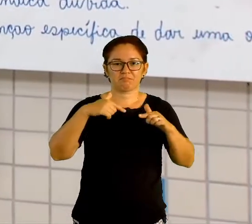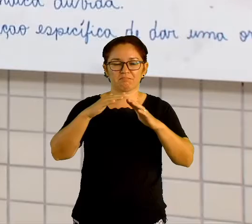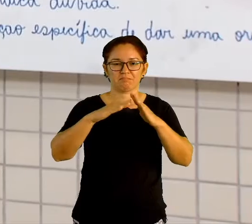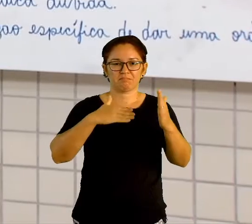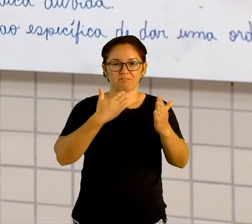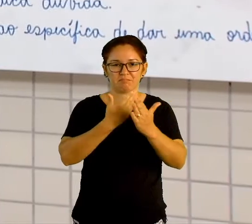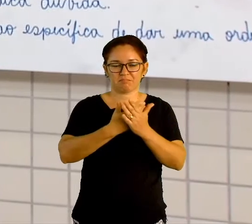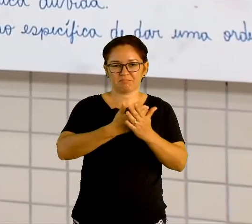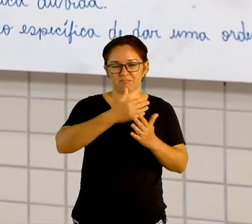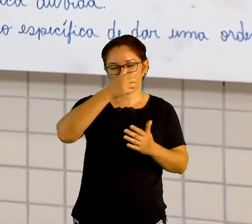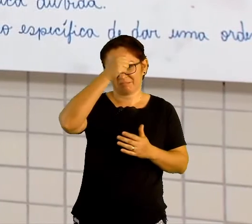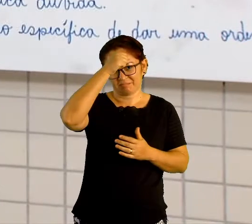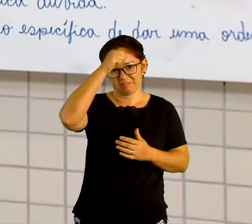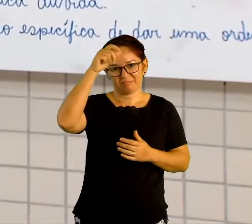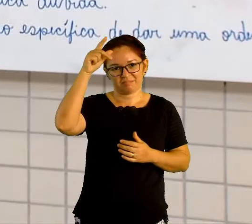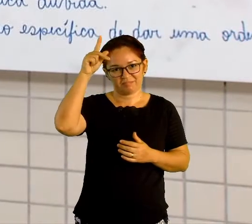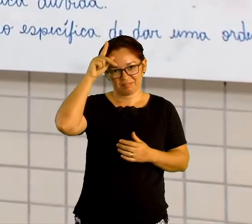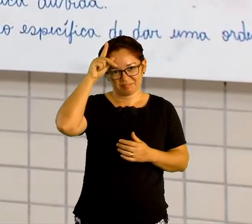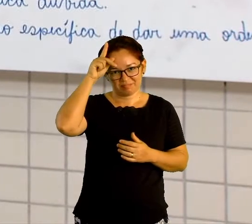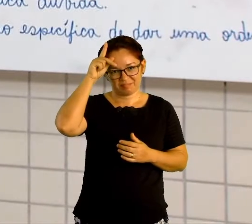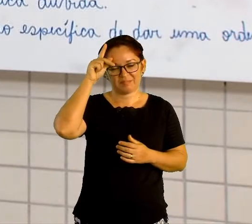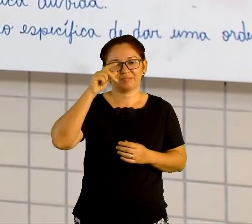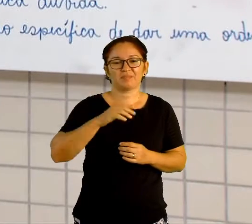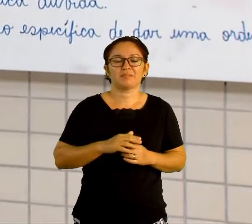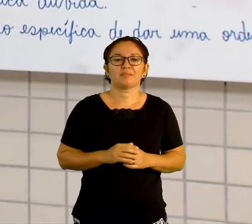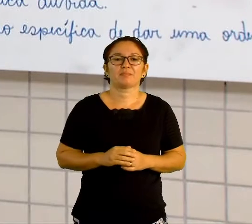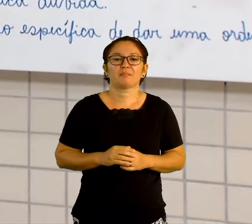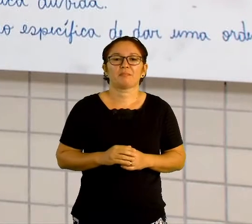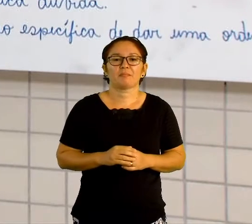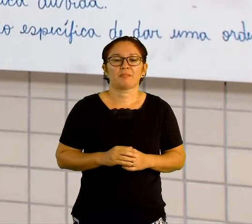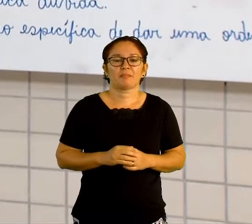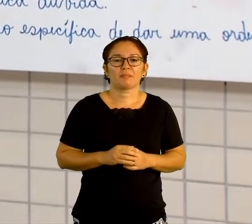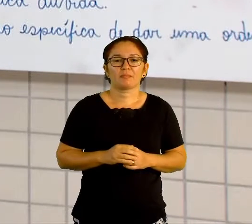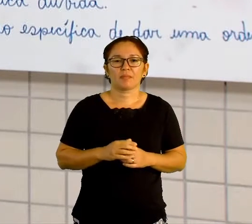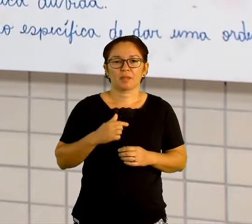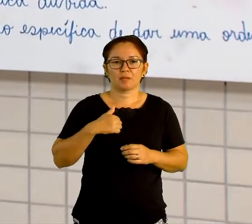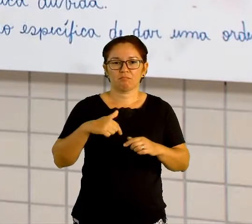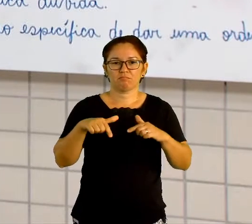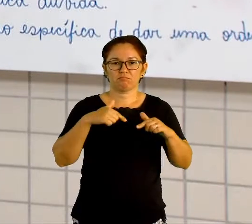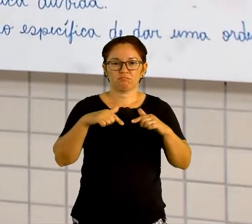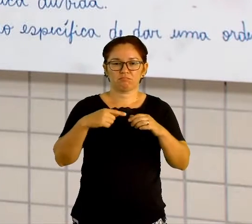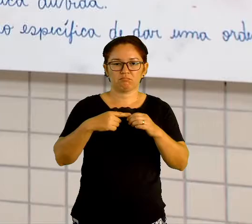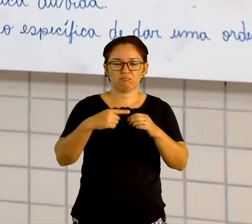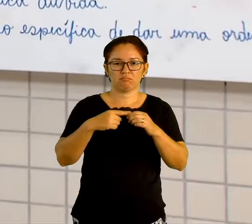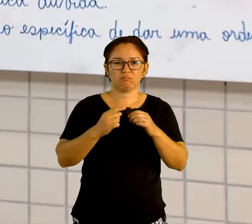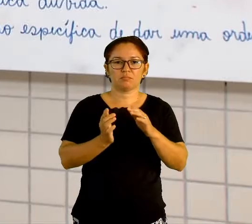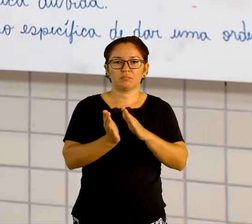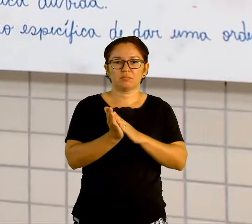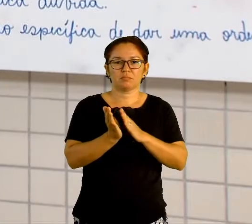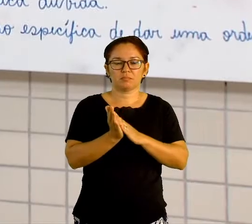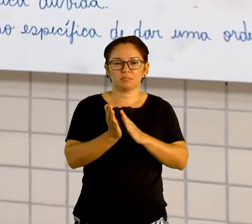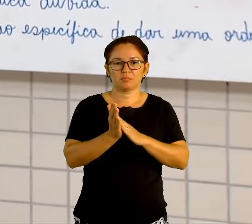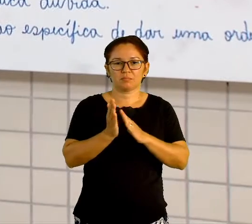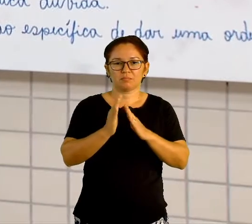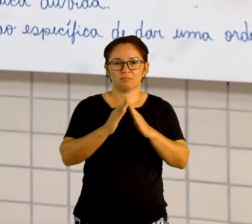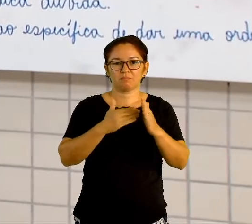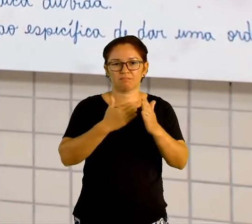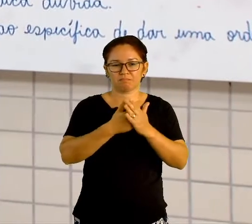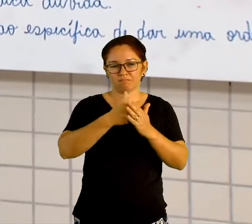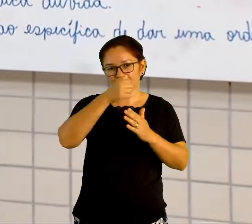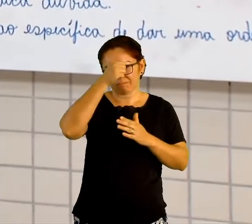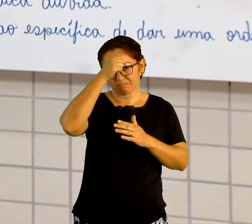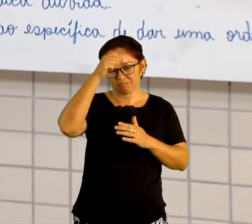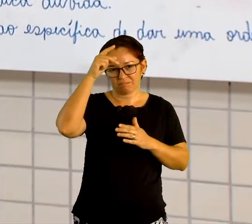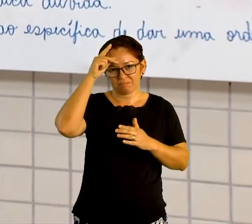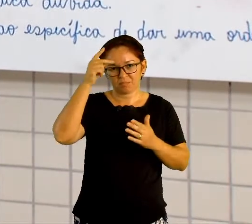Atualmente estou lotado na Escola CEMIL ETI Margarida Lemos. E é um prazer muito grande